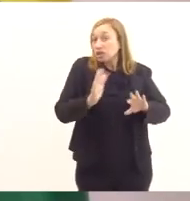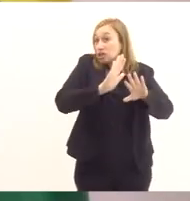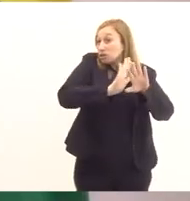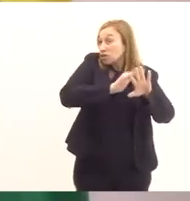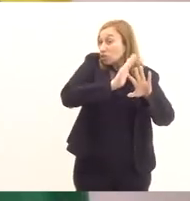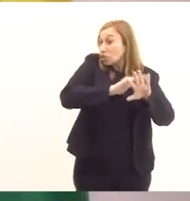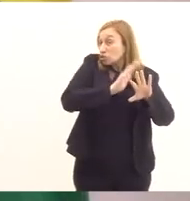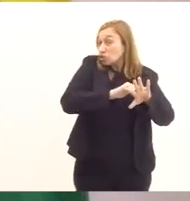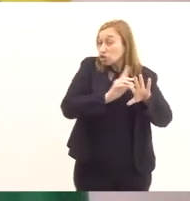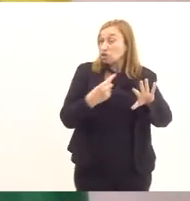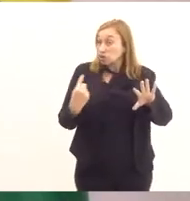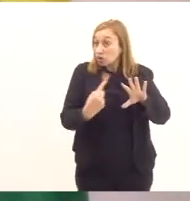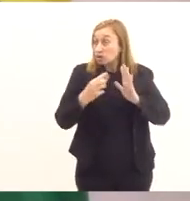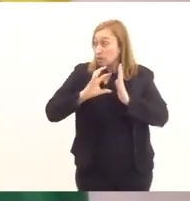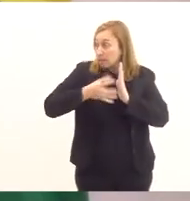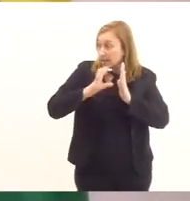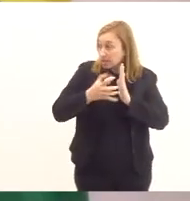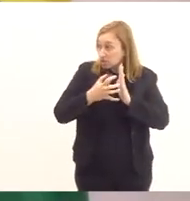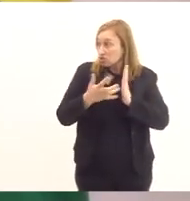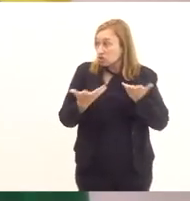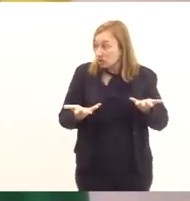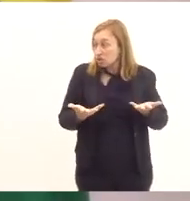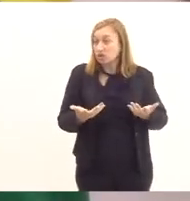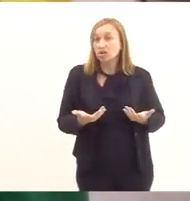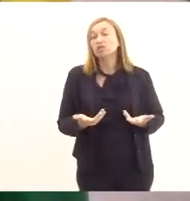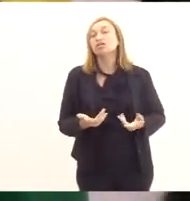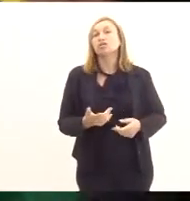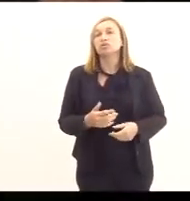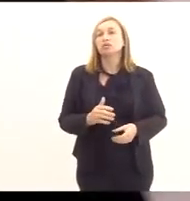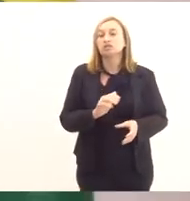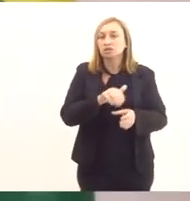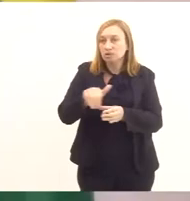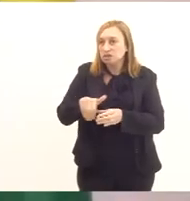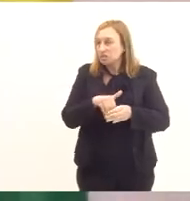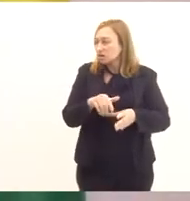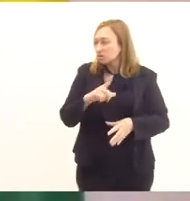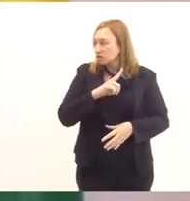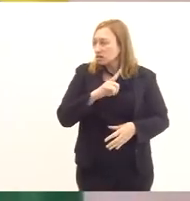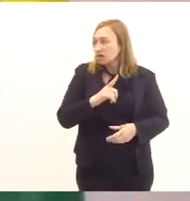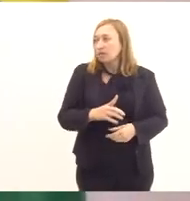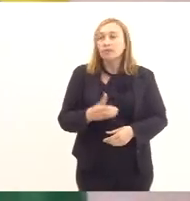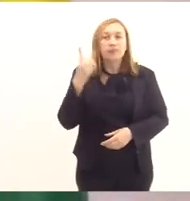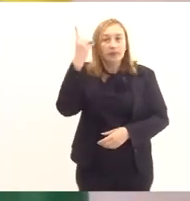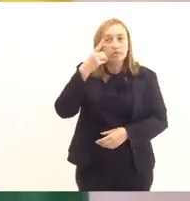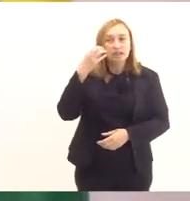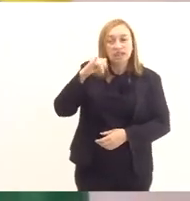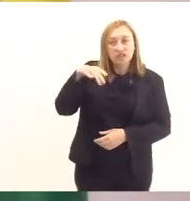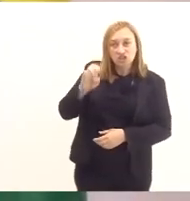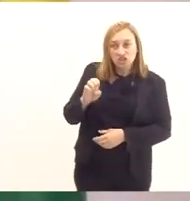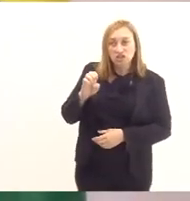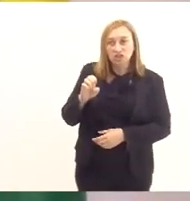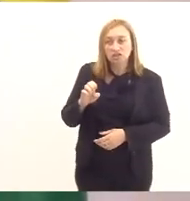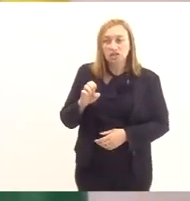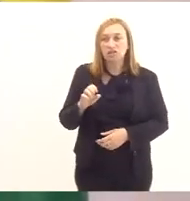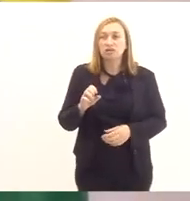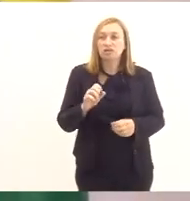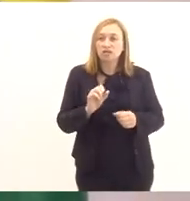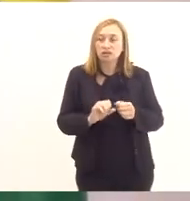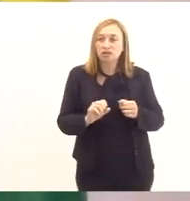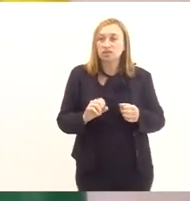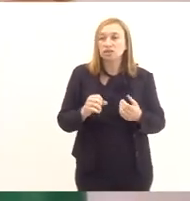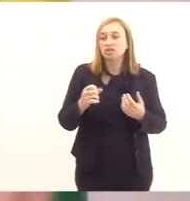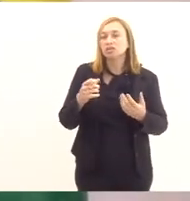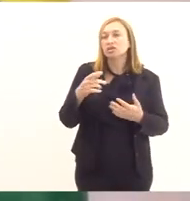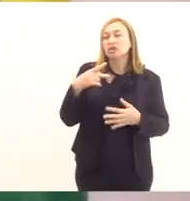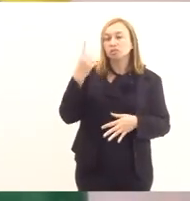ideológicos nosso partidos nas nossas concepções os nossos votos para Alexandre Freitas faz política na